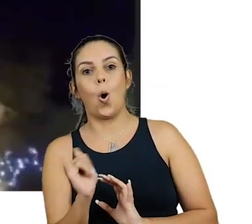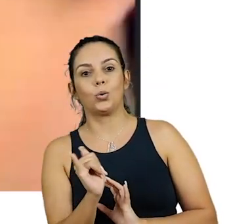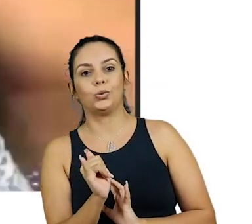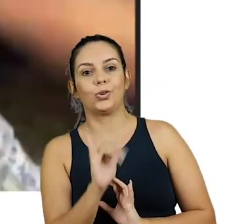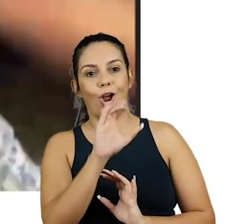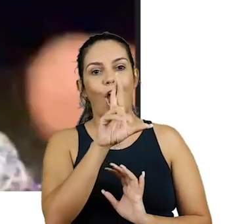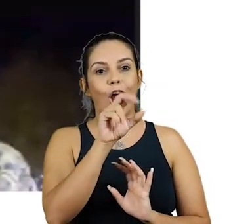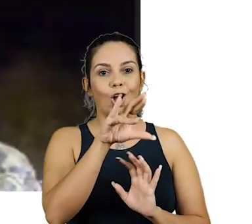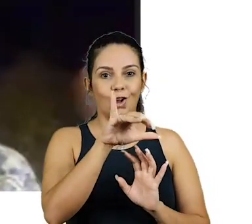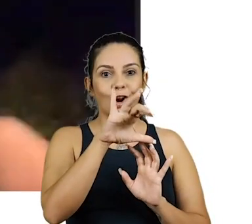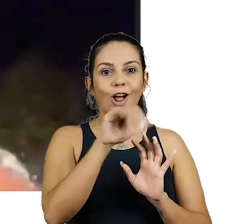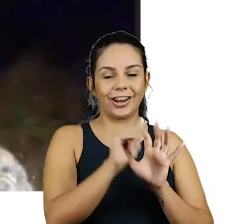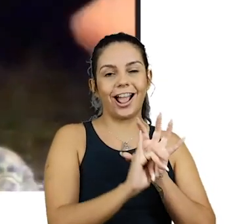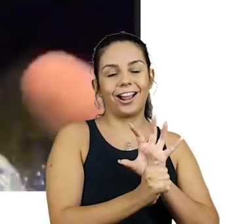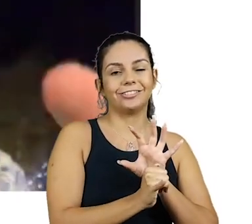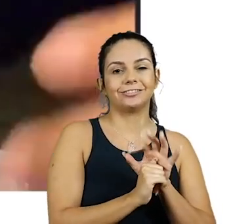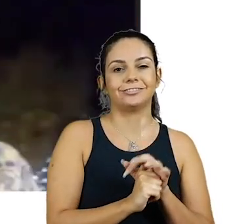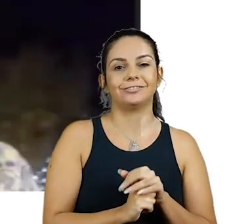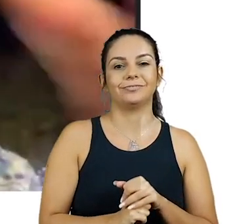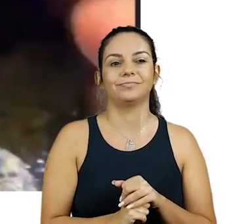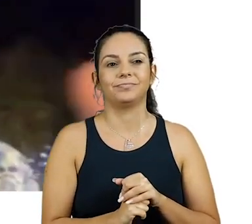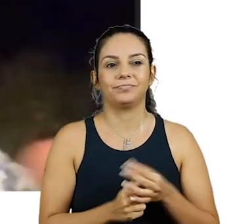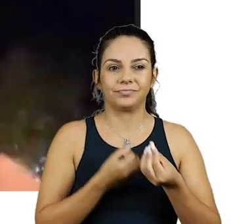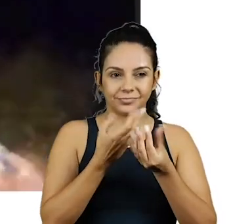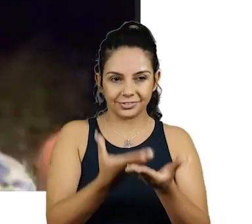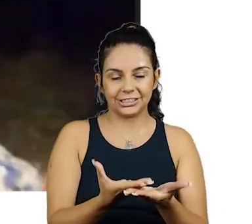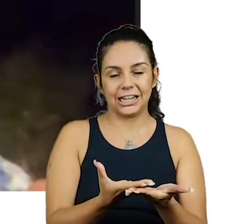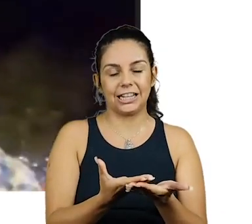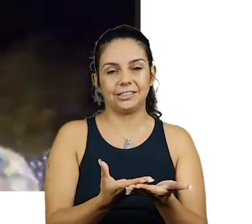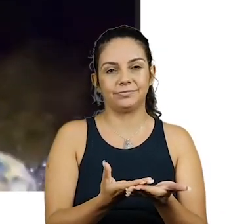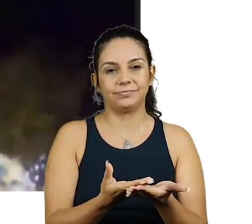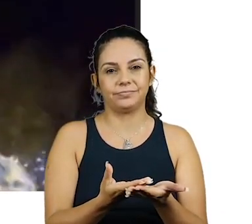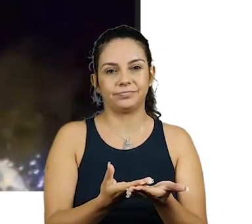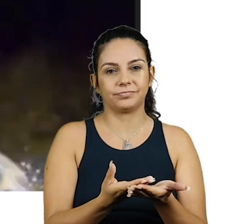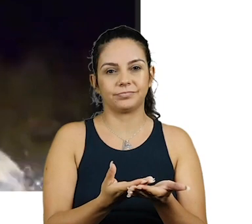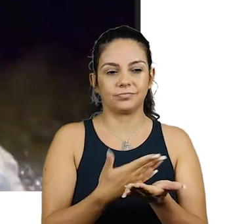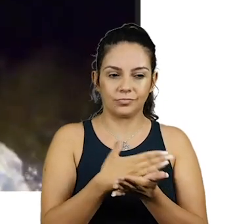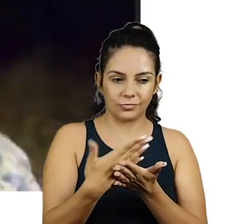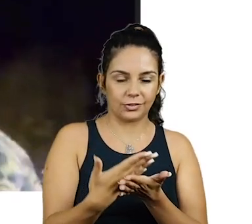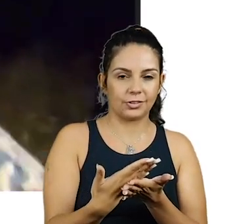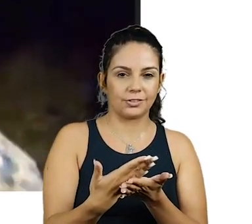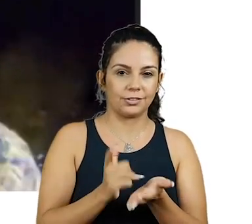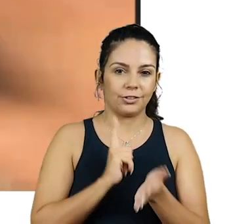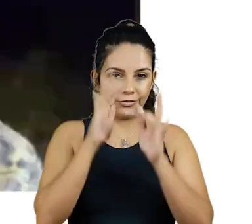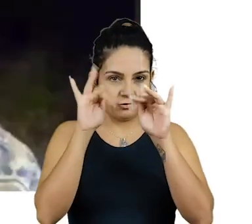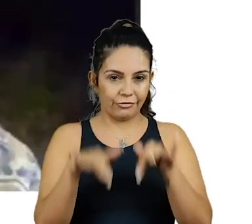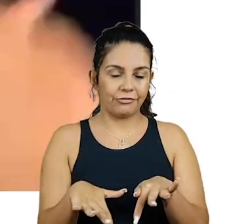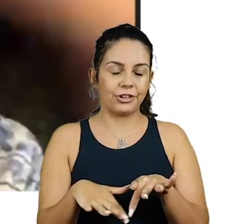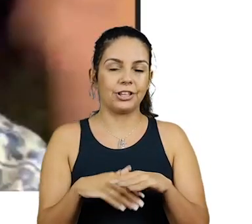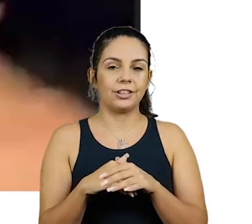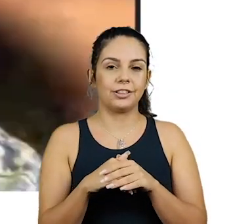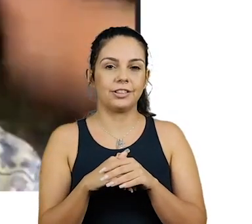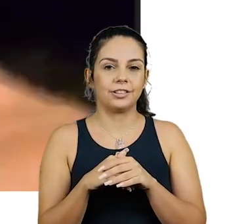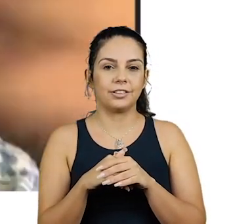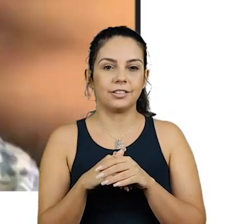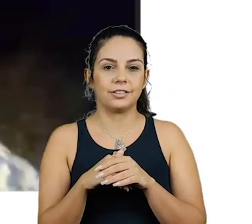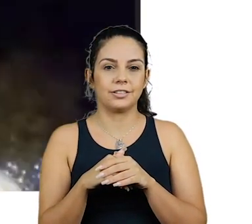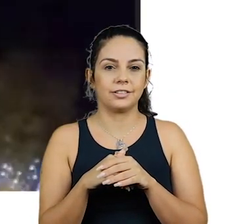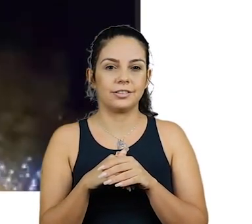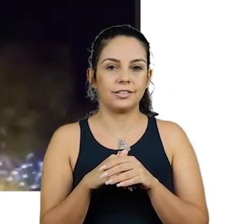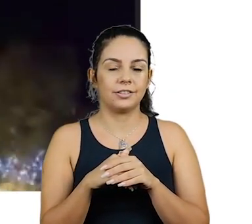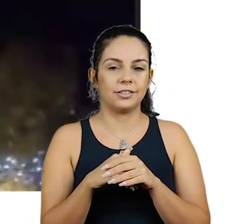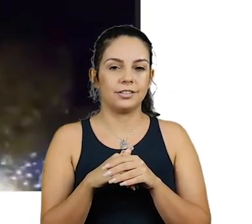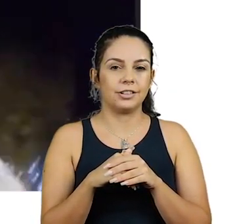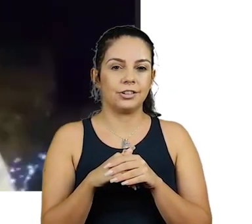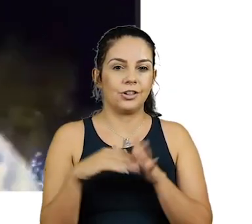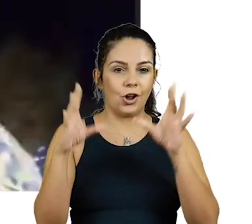né? E mais até, ele entrega essa trama logo no começo, ele tem um fim que é um fim de um monte de